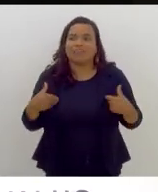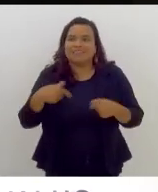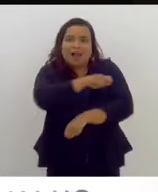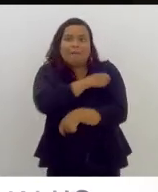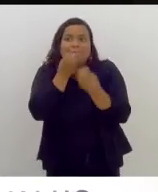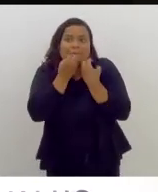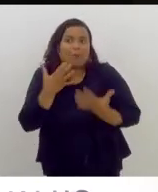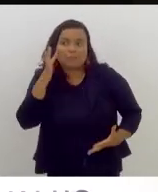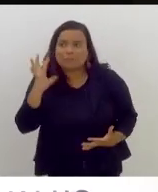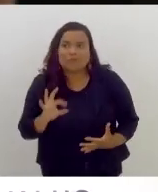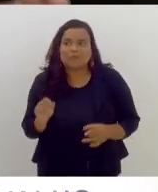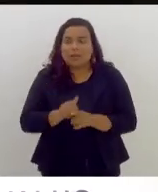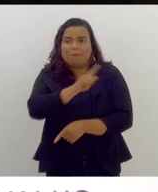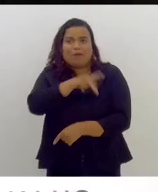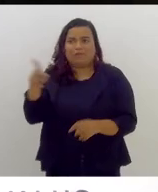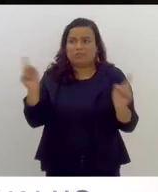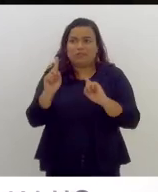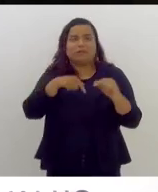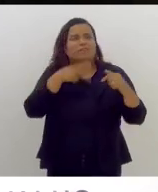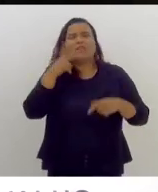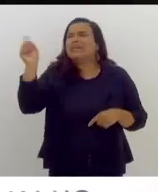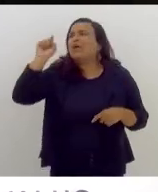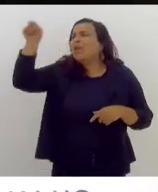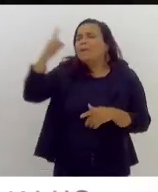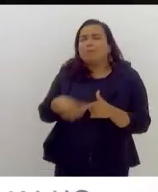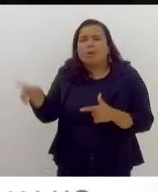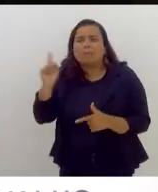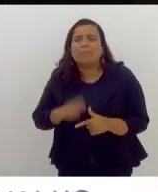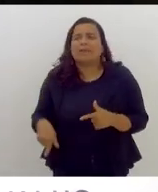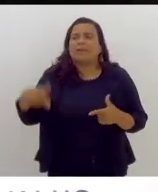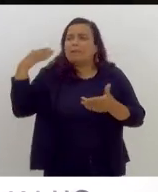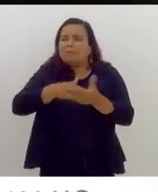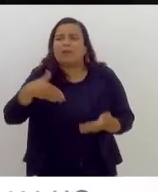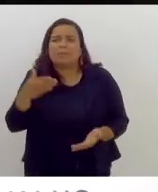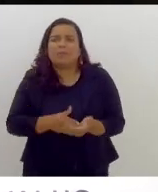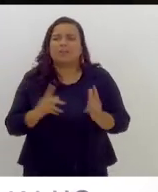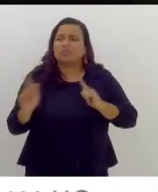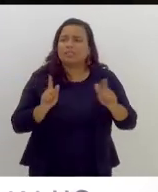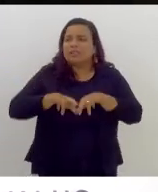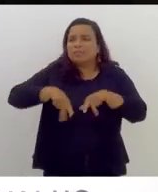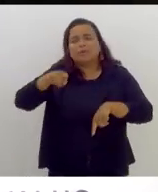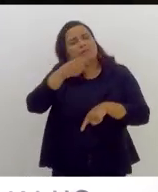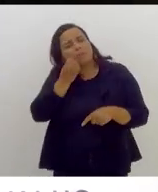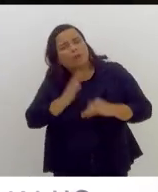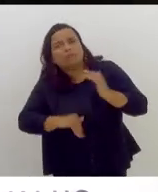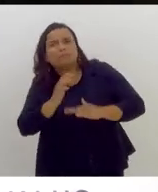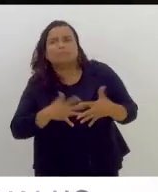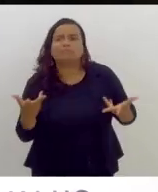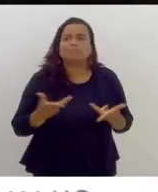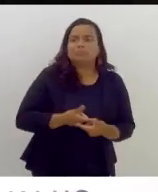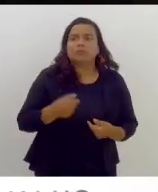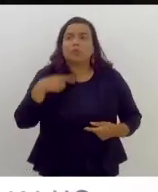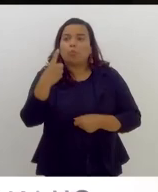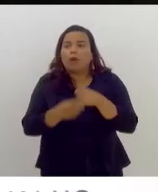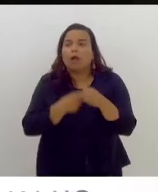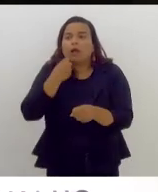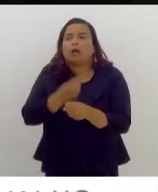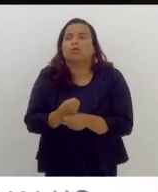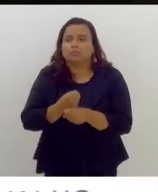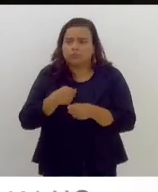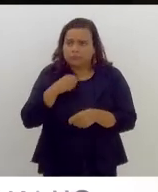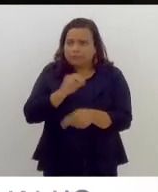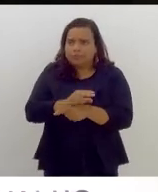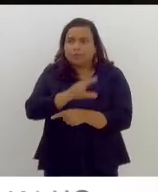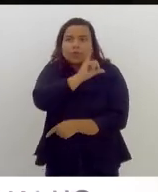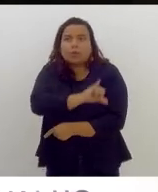sou professor. Não, mas o problema lá é administrar conflito, ultrapassar obstáculos, gerenciar encrenca, você é bom nisso. Tá? Fui para lá, um ano depois o Rio de Janeiro